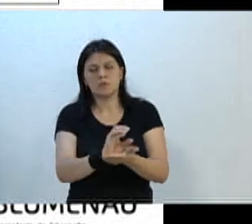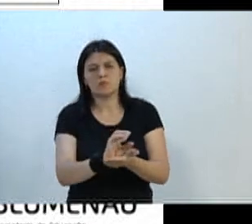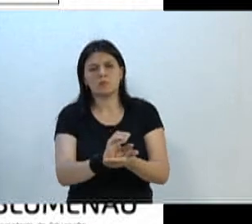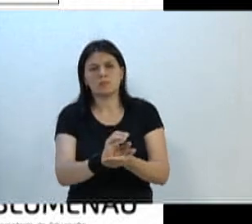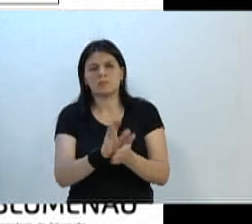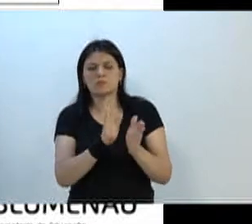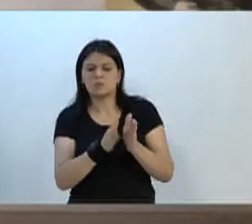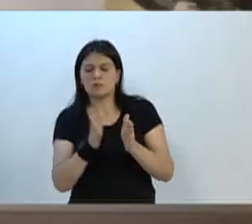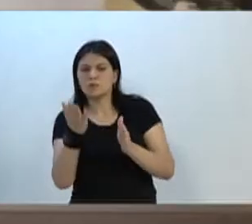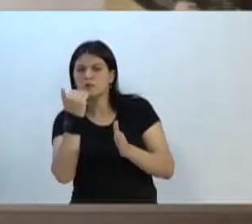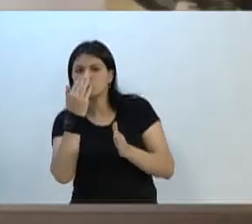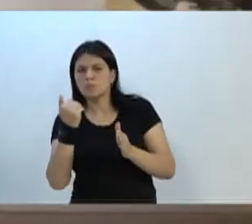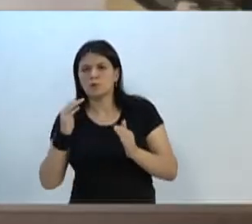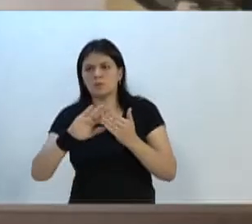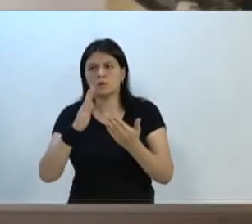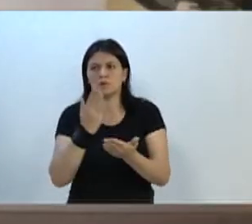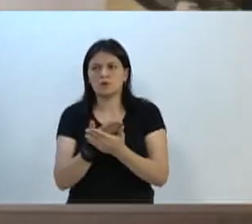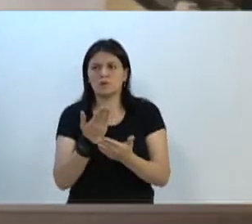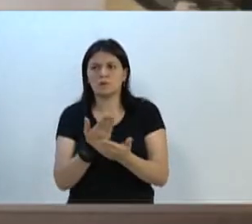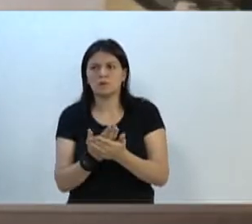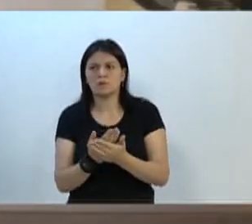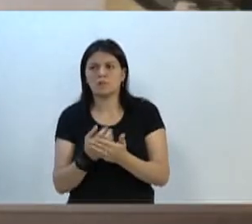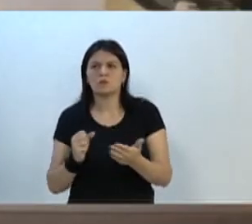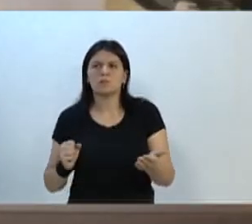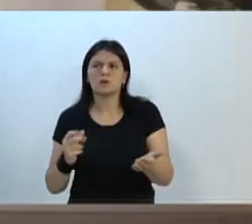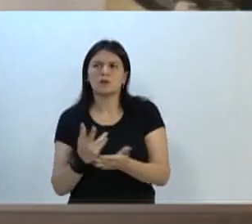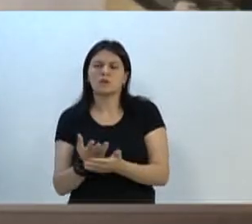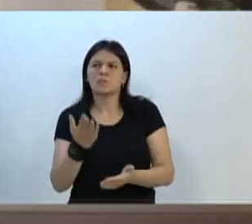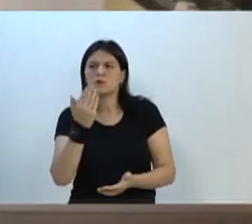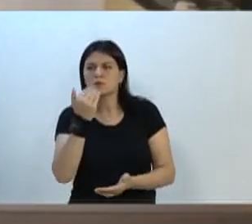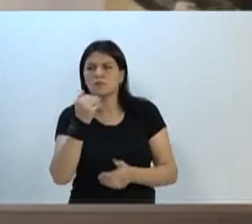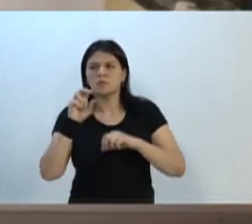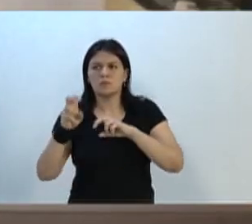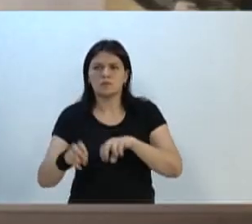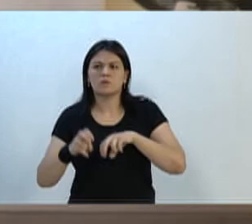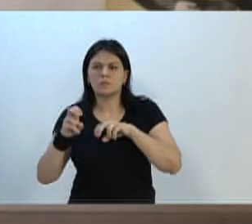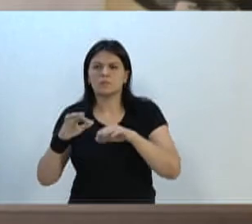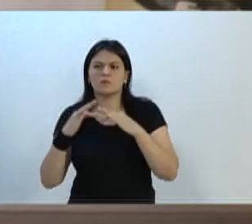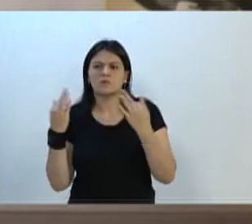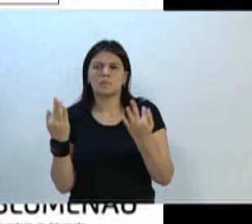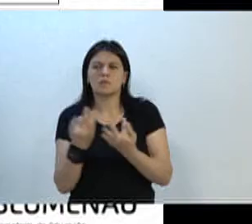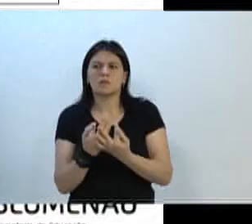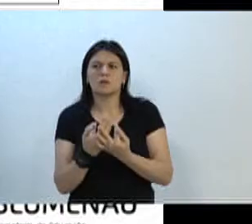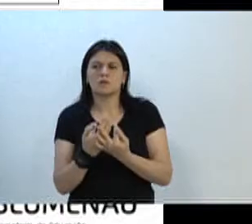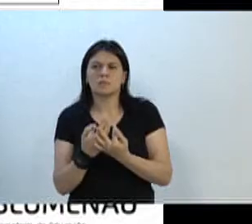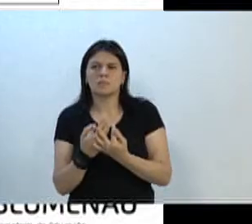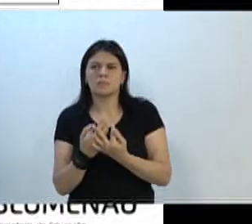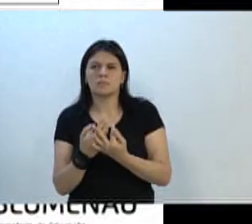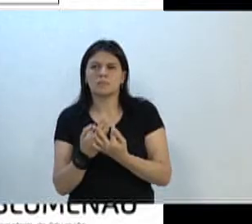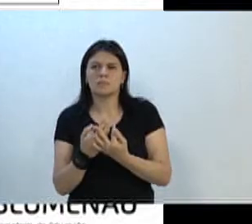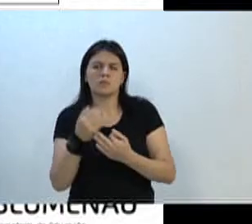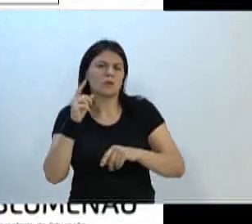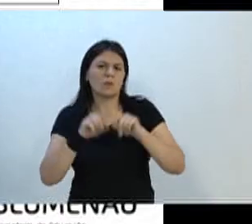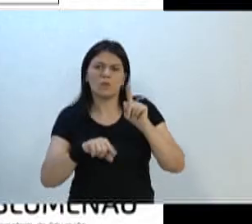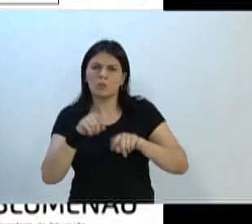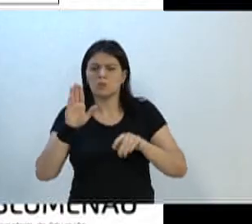da alimentação escolar para compra de alimento da Agricultura Familiar ele não é o produto mais barato em termos